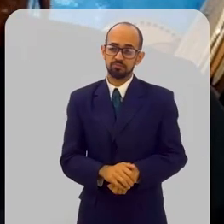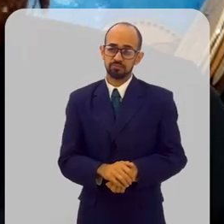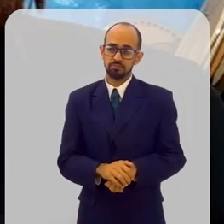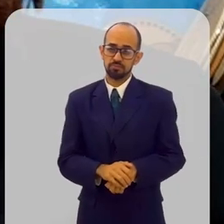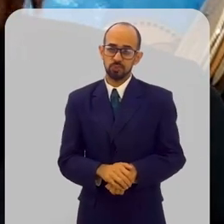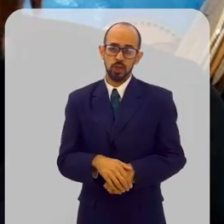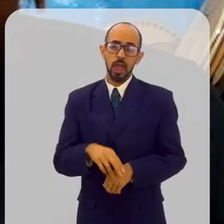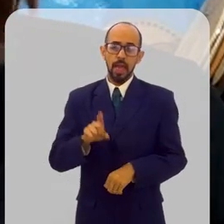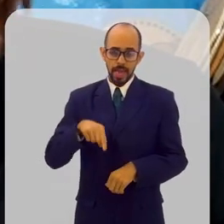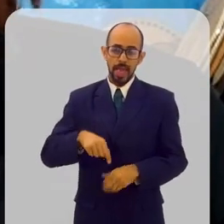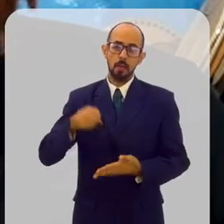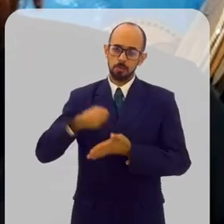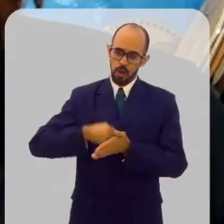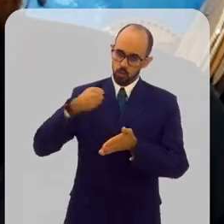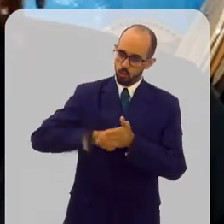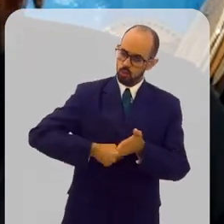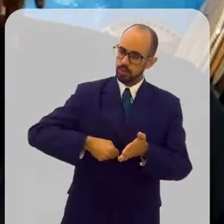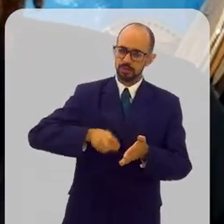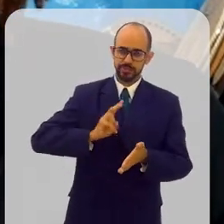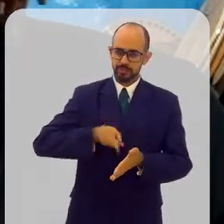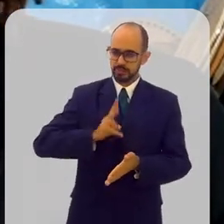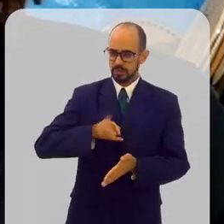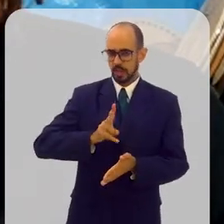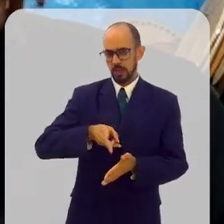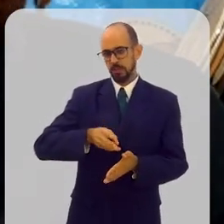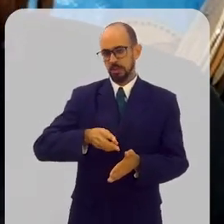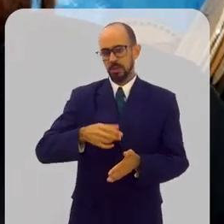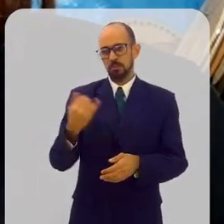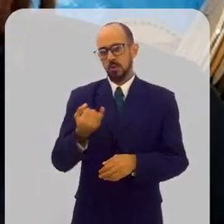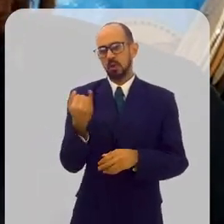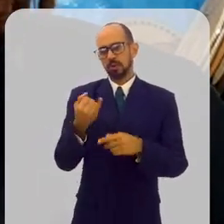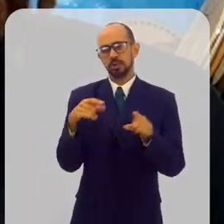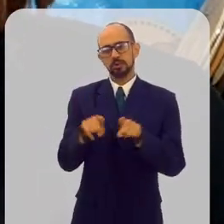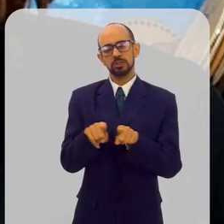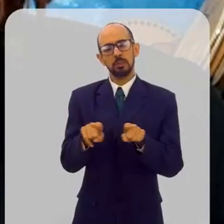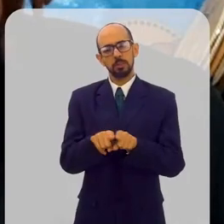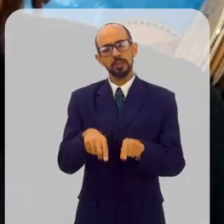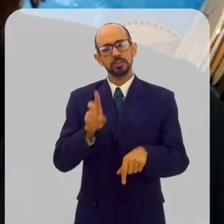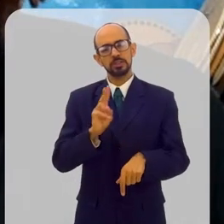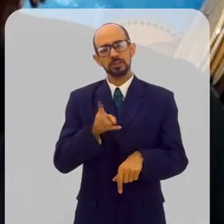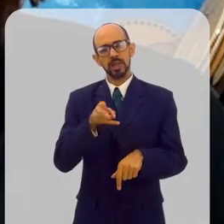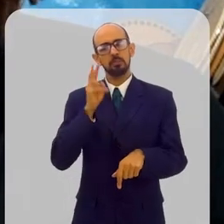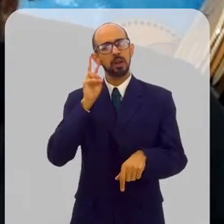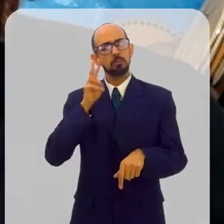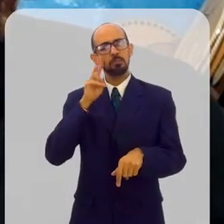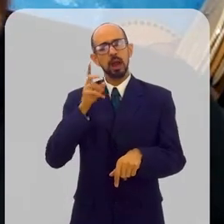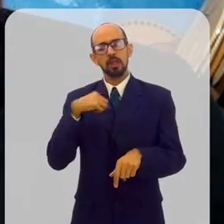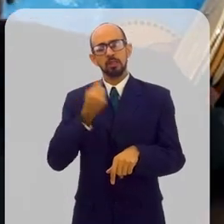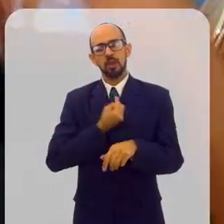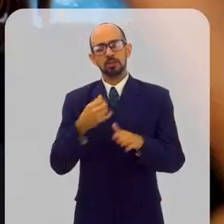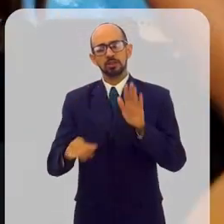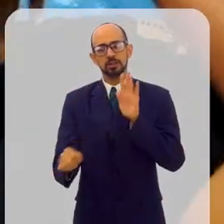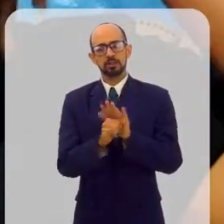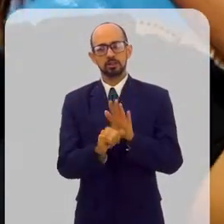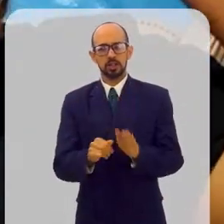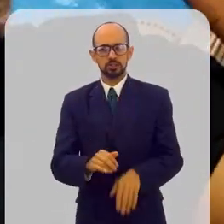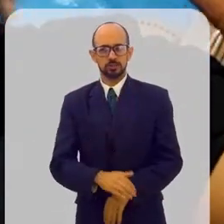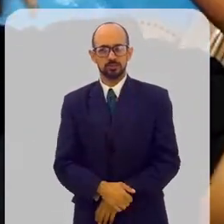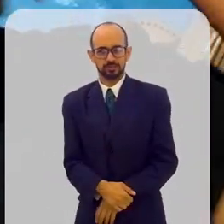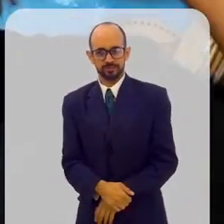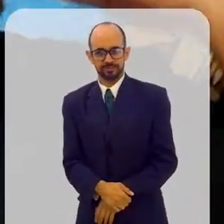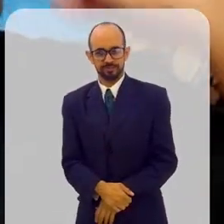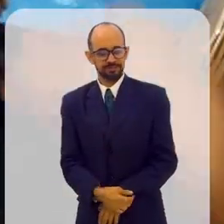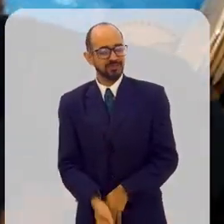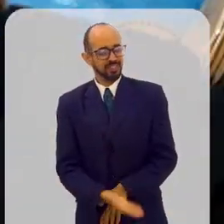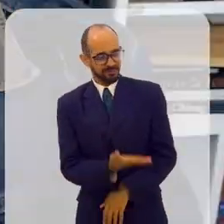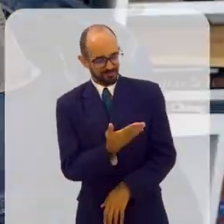E é isso, né? Nunca deixou de ser um processo de luta. E eu acho que é o importante é a gente não esquecer quem nós somos, né? E para onde que a gente quer